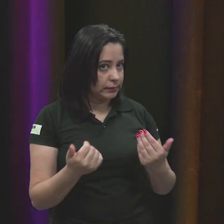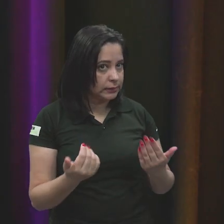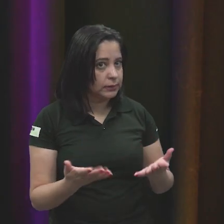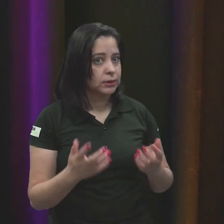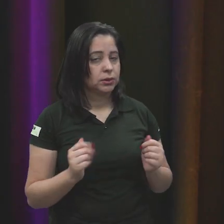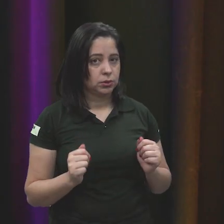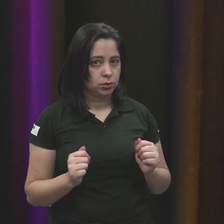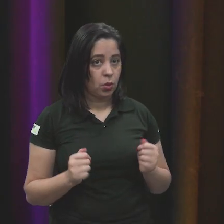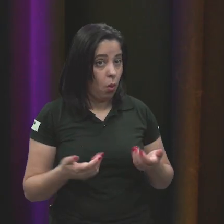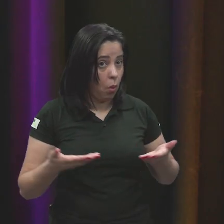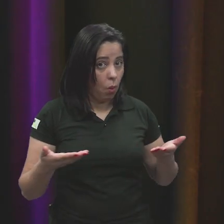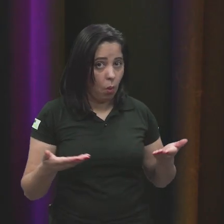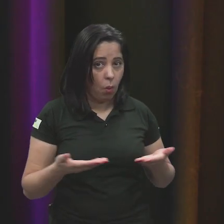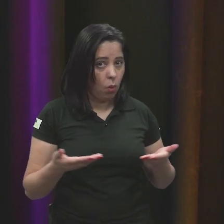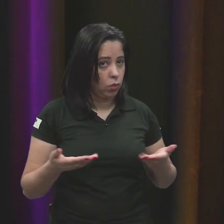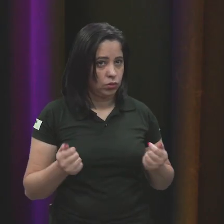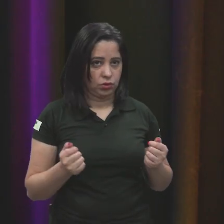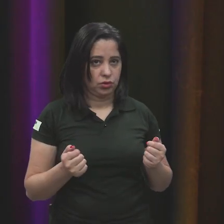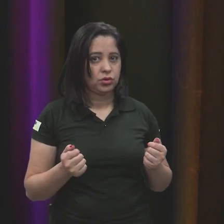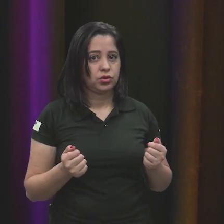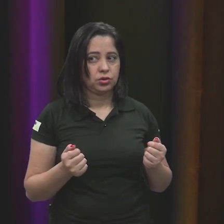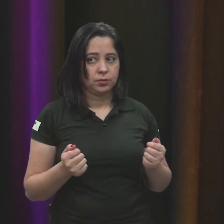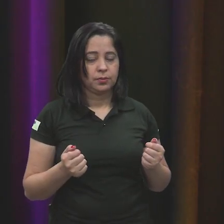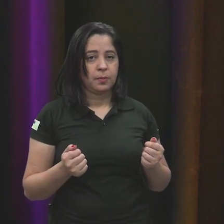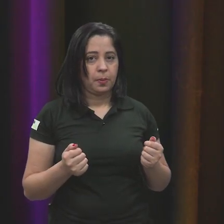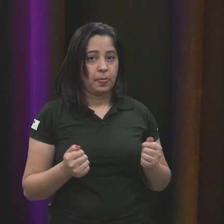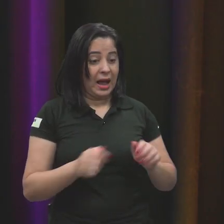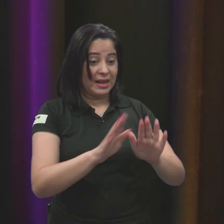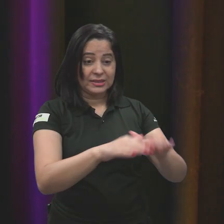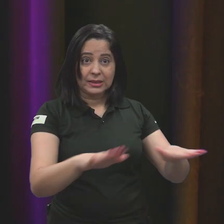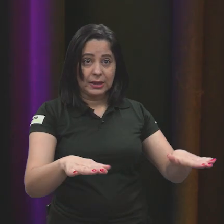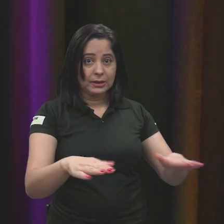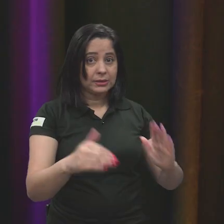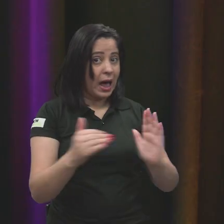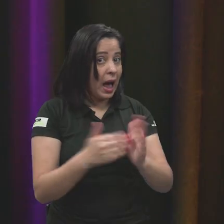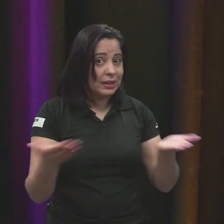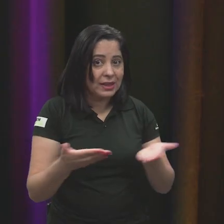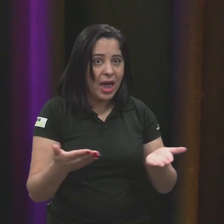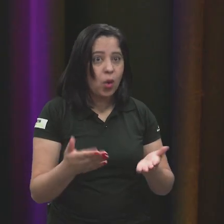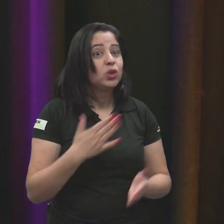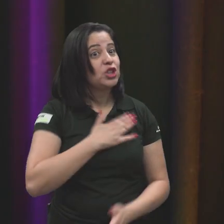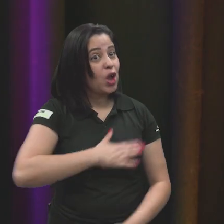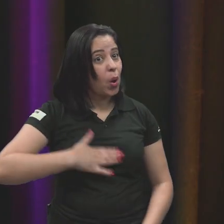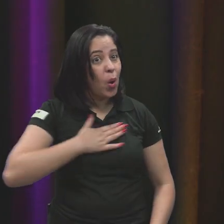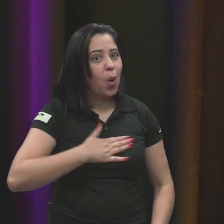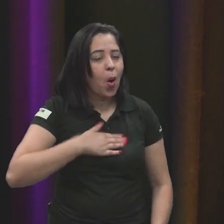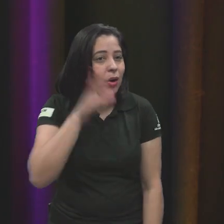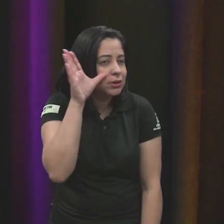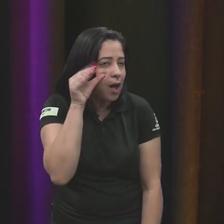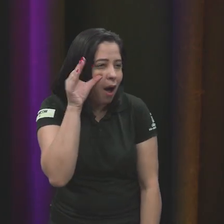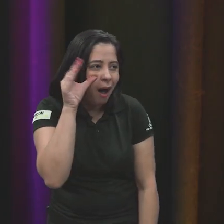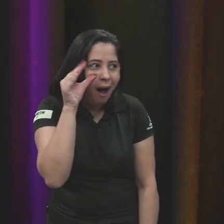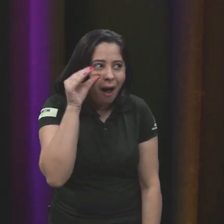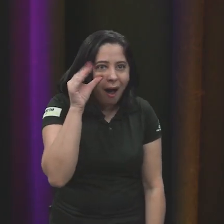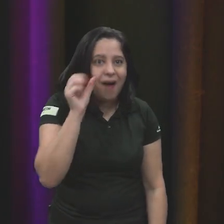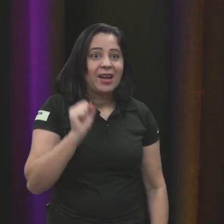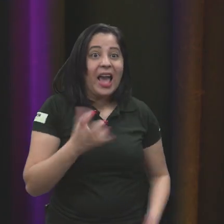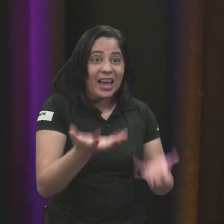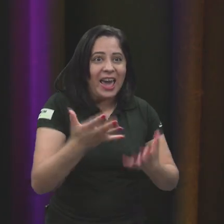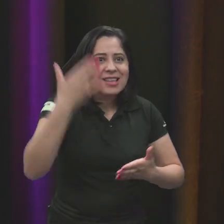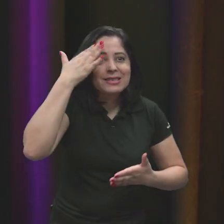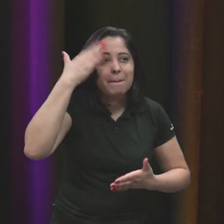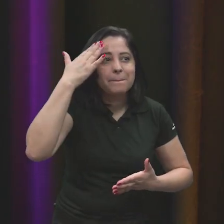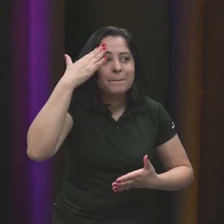da história, hoje em dia, não se perdeu isso. E as crianças não perderam. Elas continuam curiosas, né? Elas